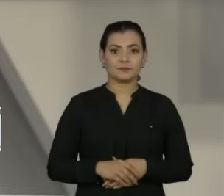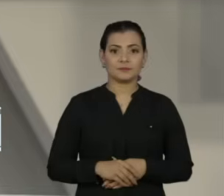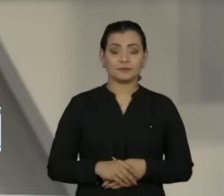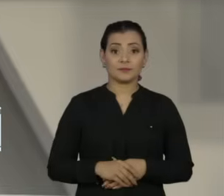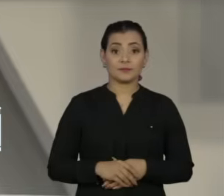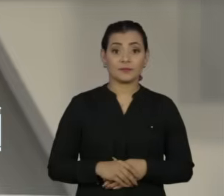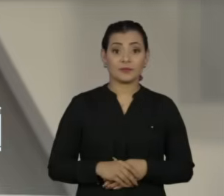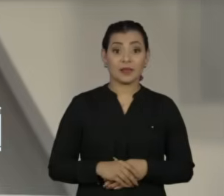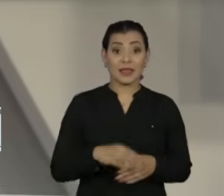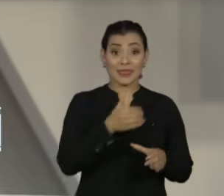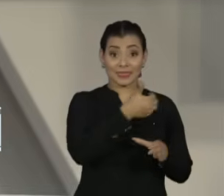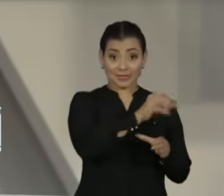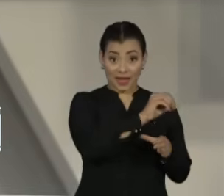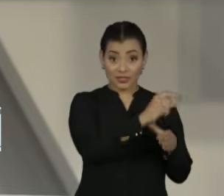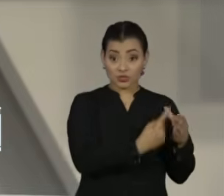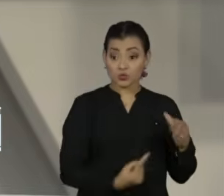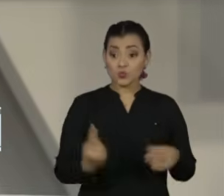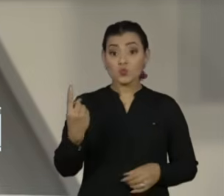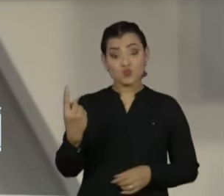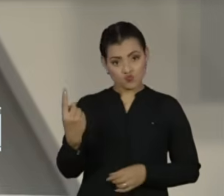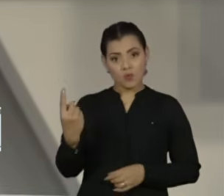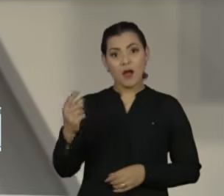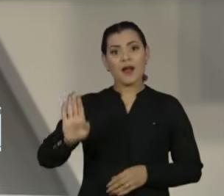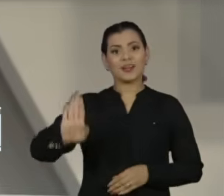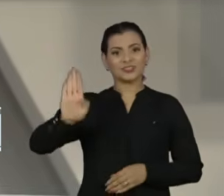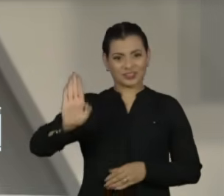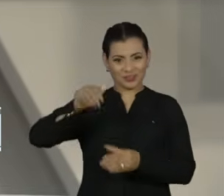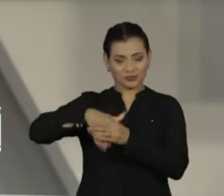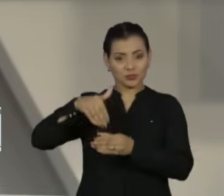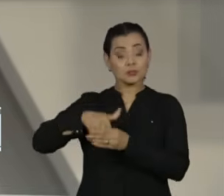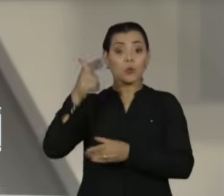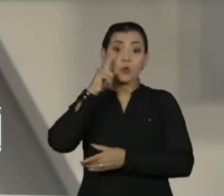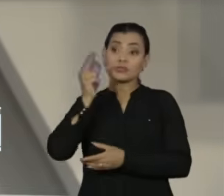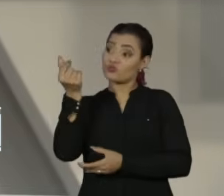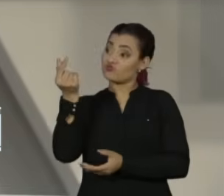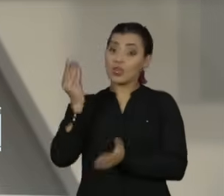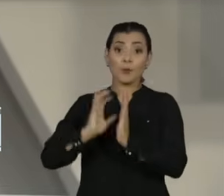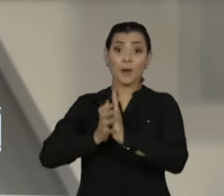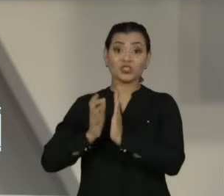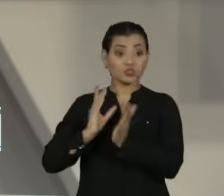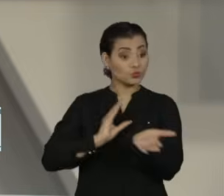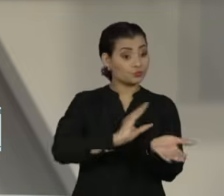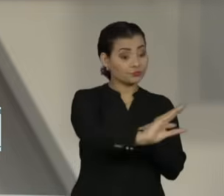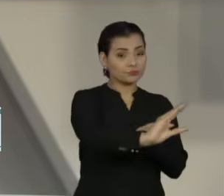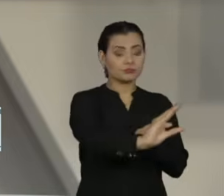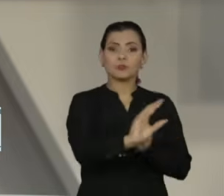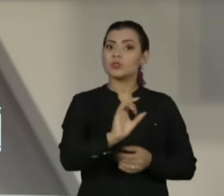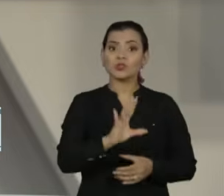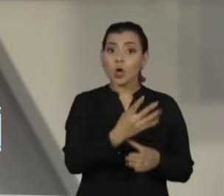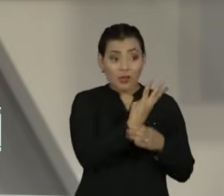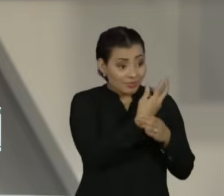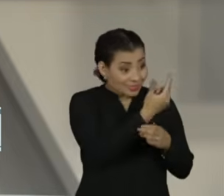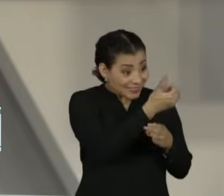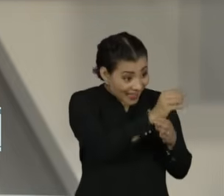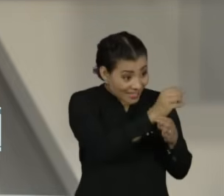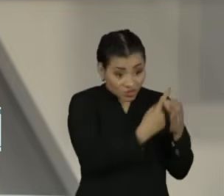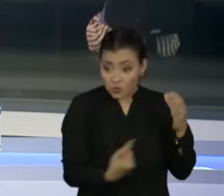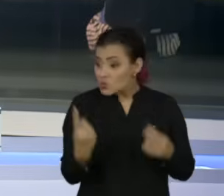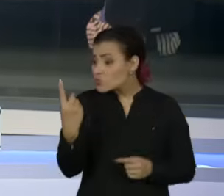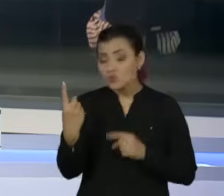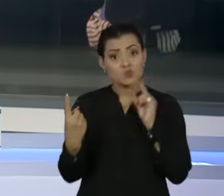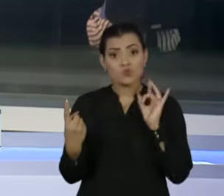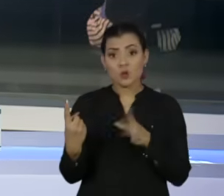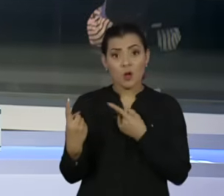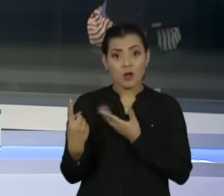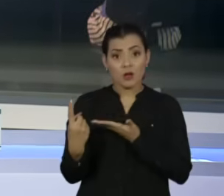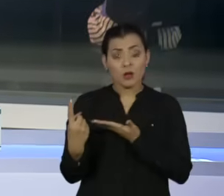Apenas 1 em 10 candidatos às eleições recebeu recursos provenientes dos fundos partidários e eleitoral.